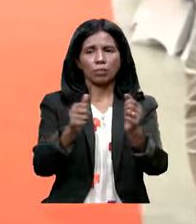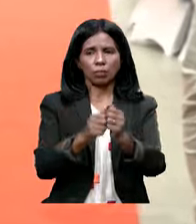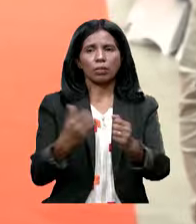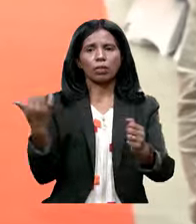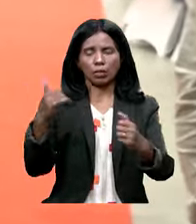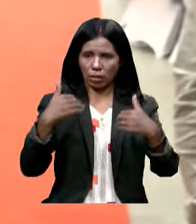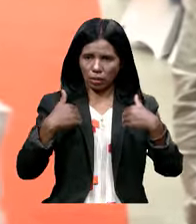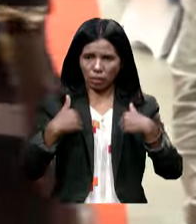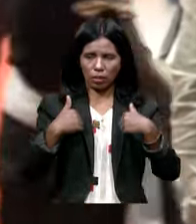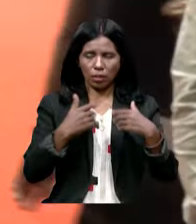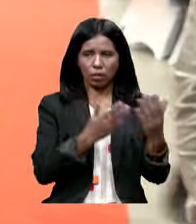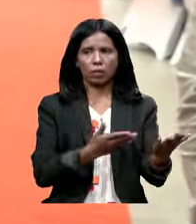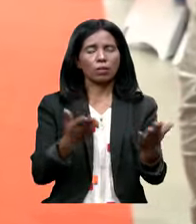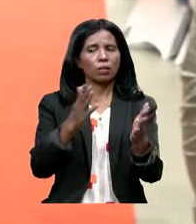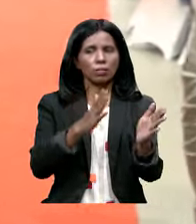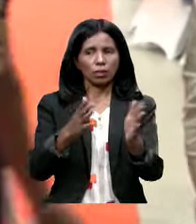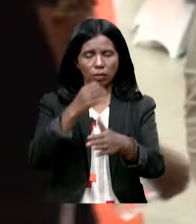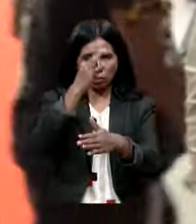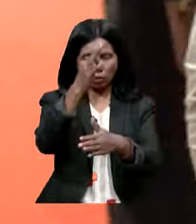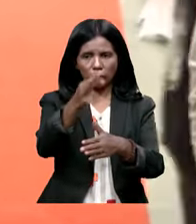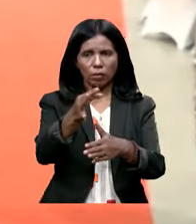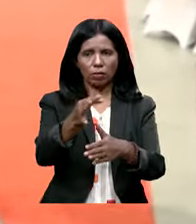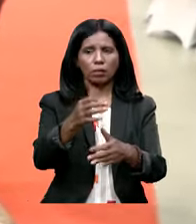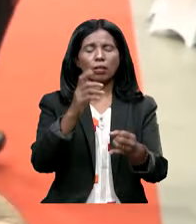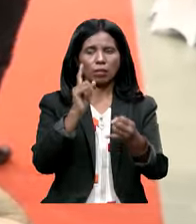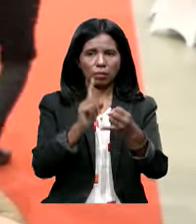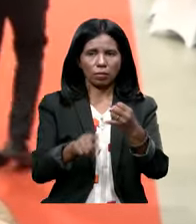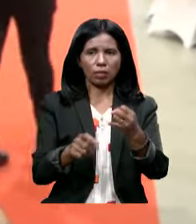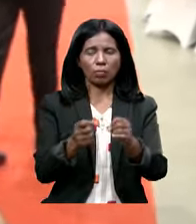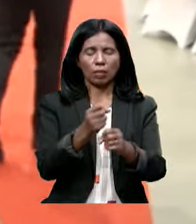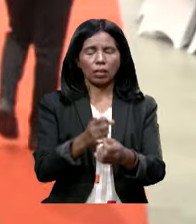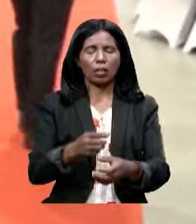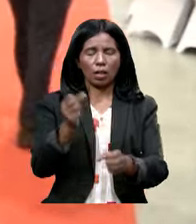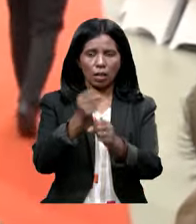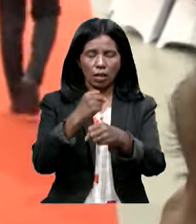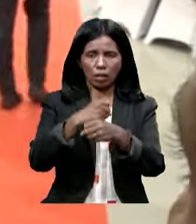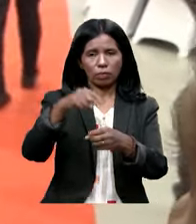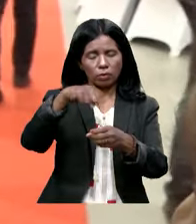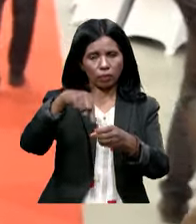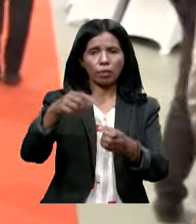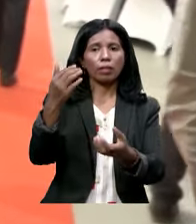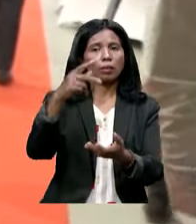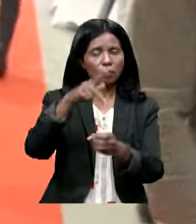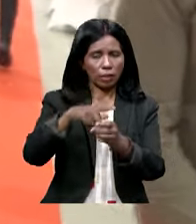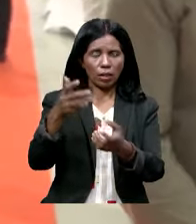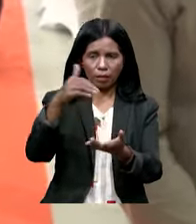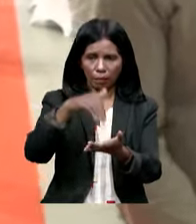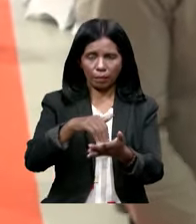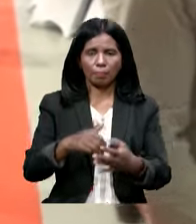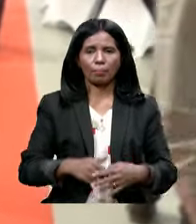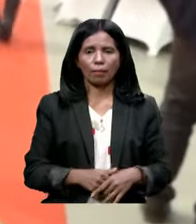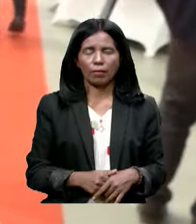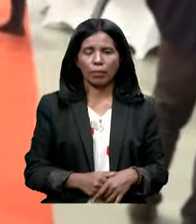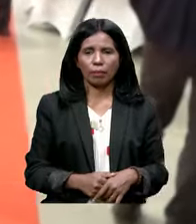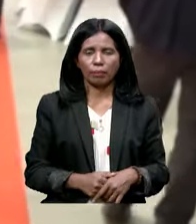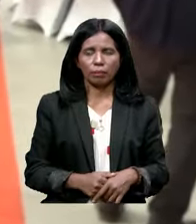bele, lore processo ne ba oin, hoje e cosmai bele halo exploração fifa. O ministro atene kataka bain hira maka